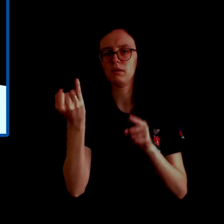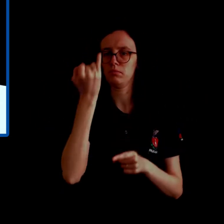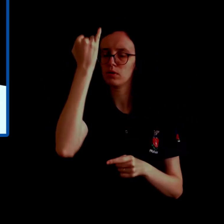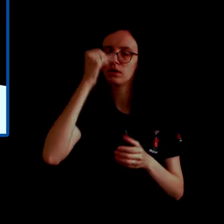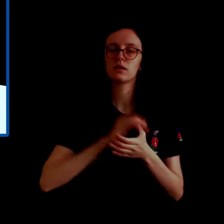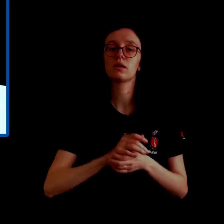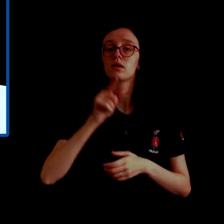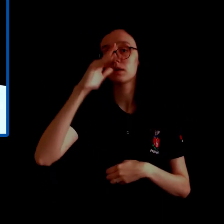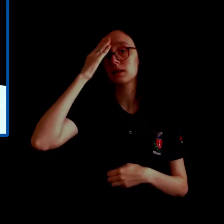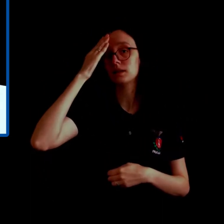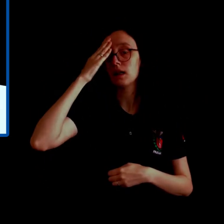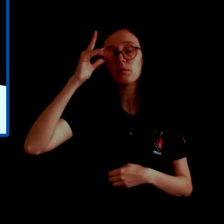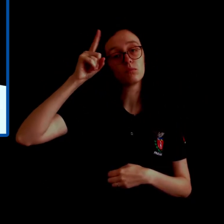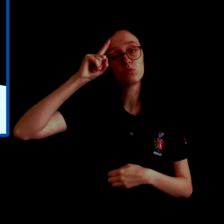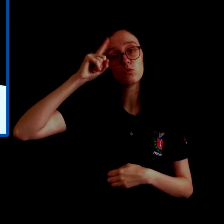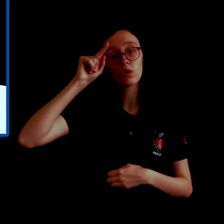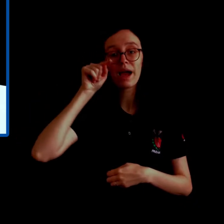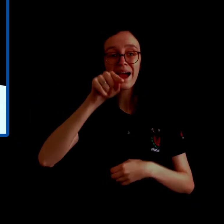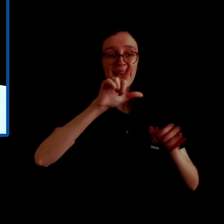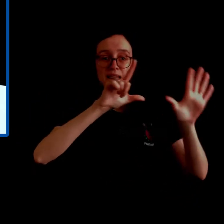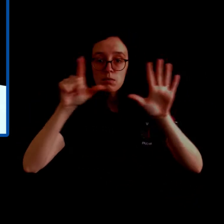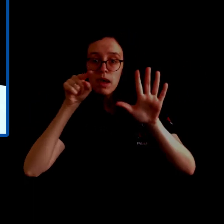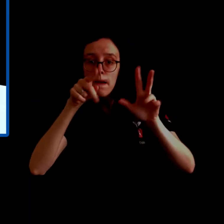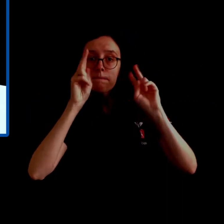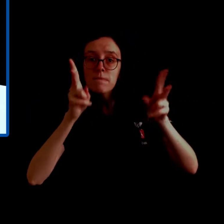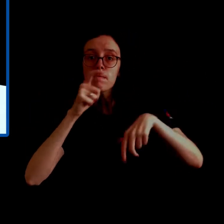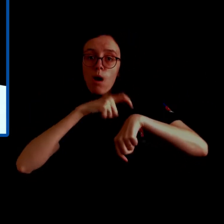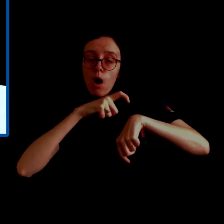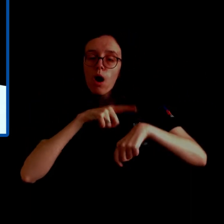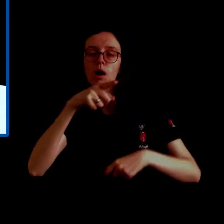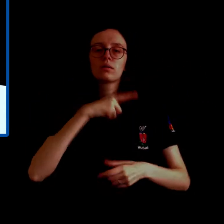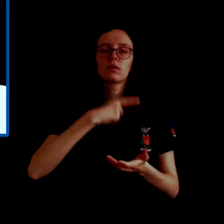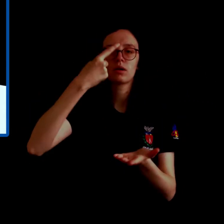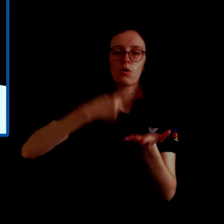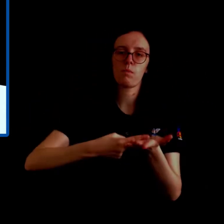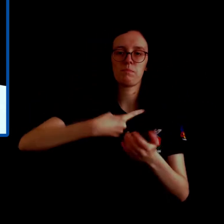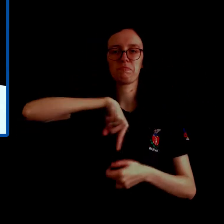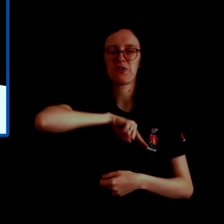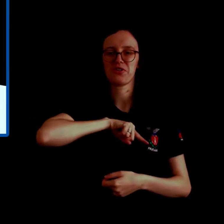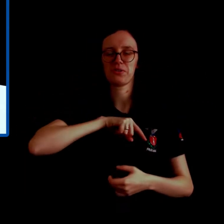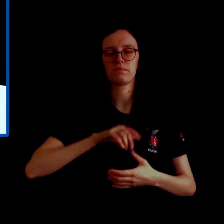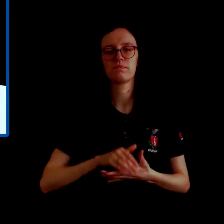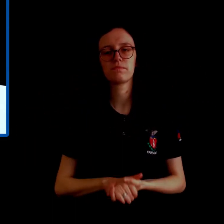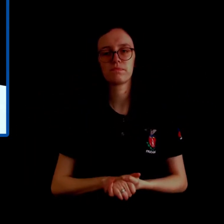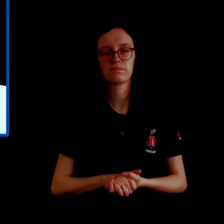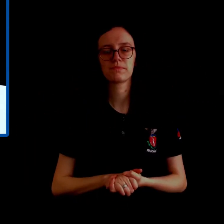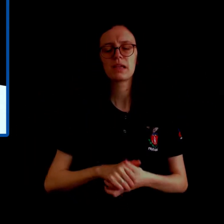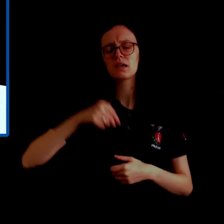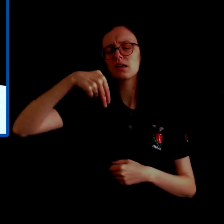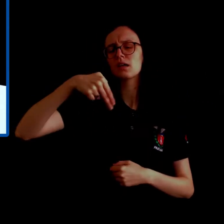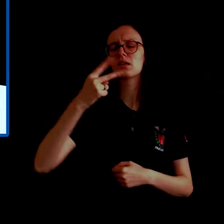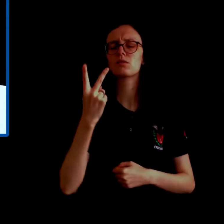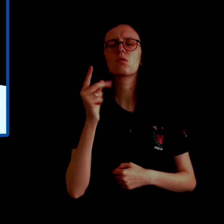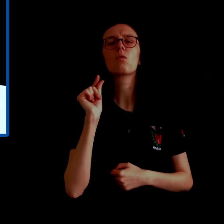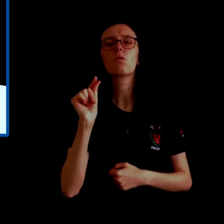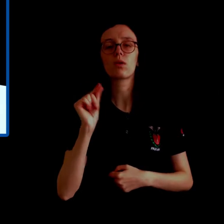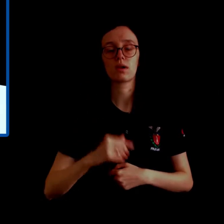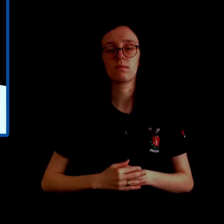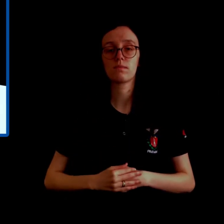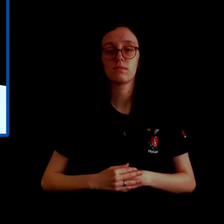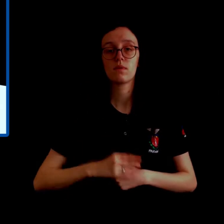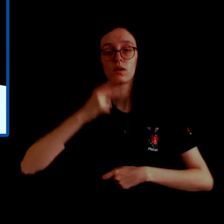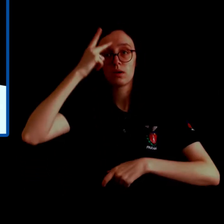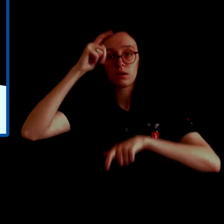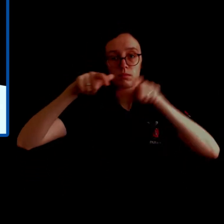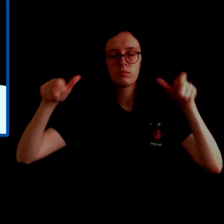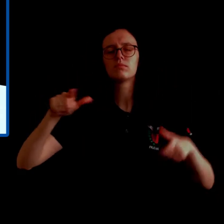que todo dia naquela semana, naquele horário, você tem um compromisso com a gente. O N2 são pessoas que têm muita facilidade